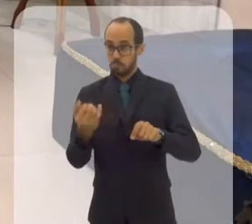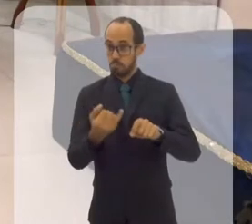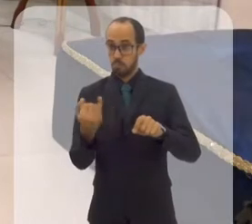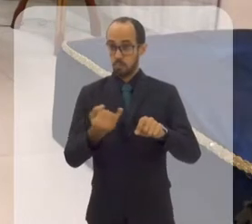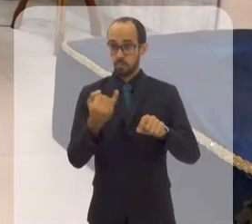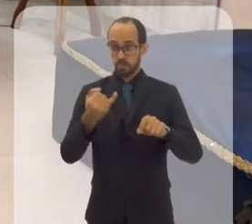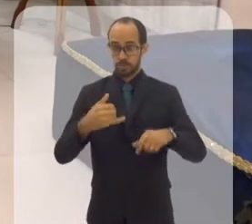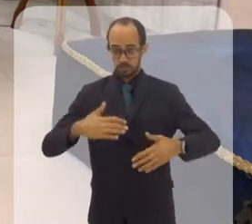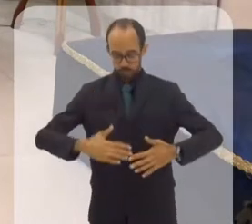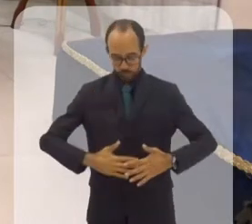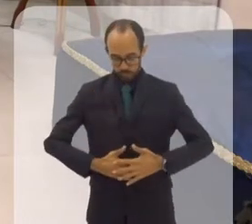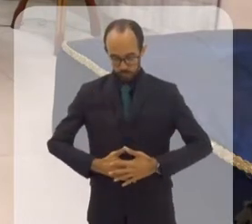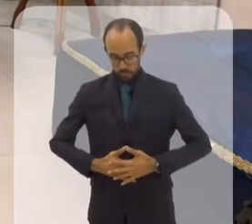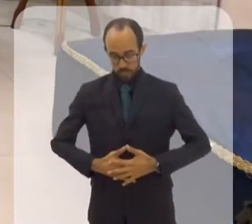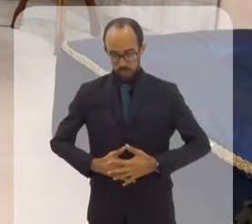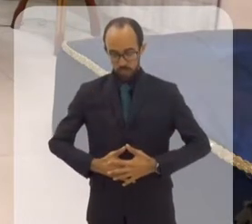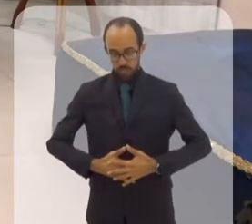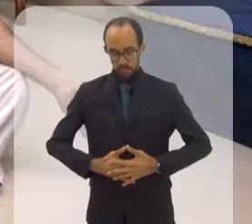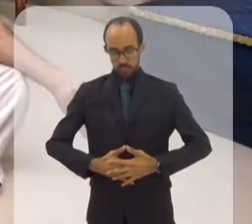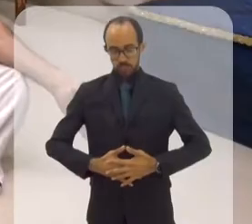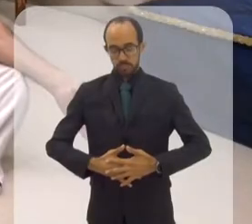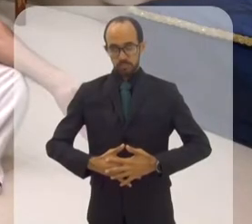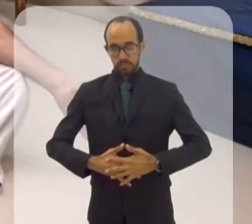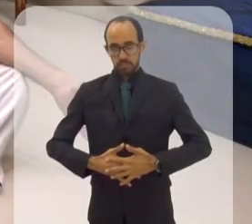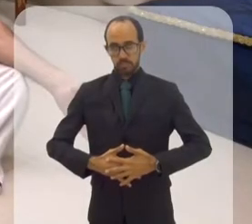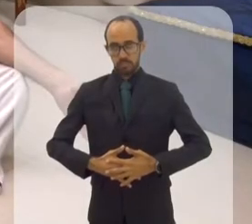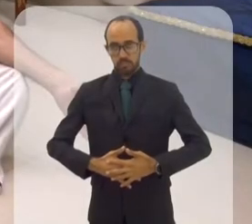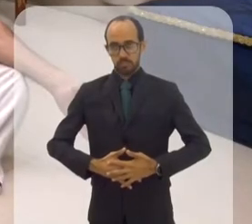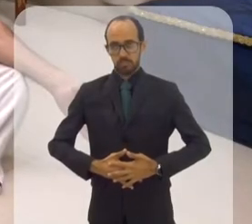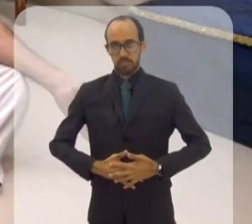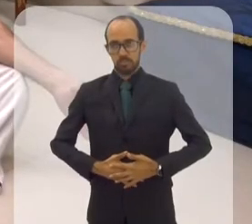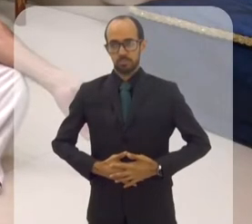uma coisa importante, o abdômen tem que ir para trás.